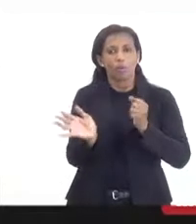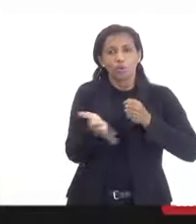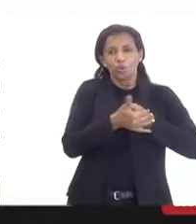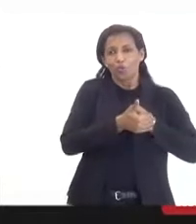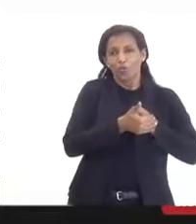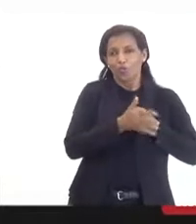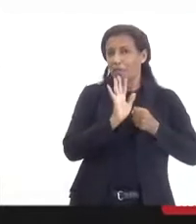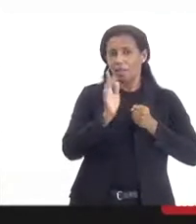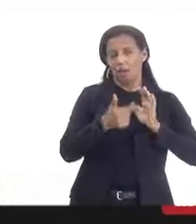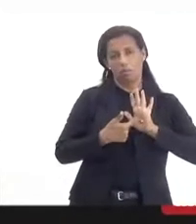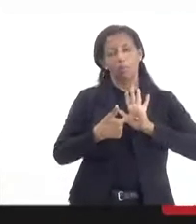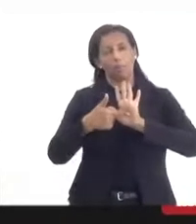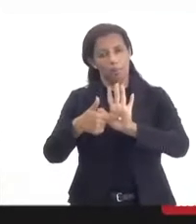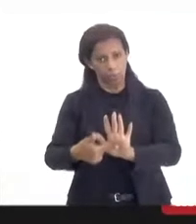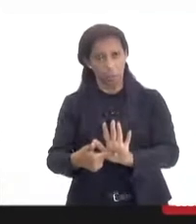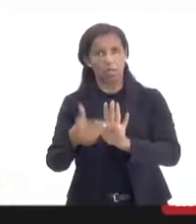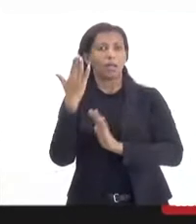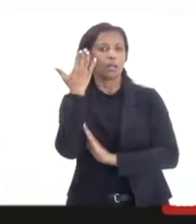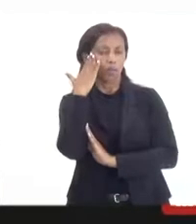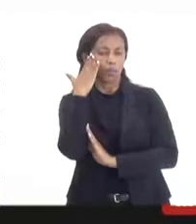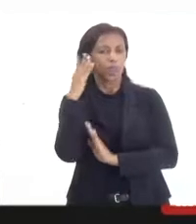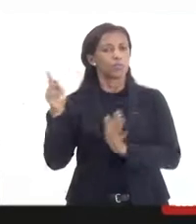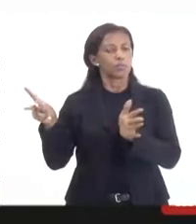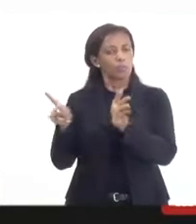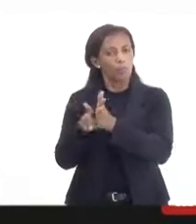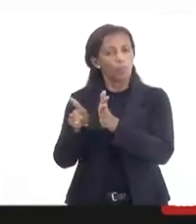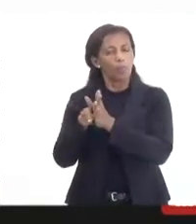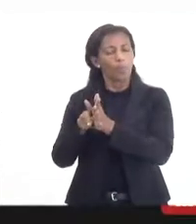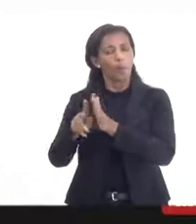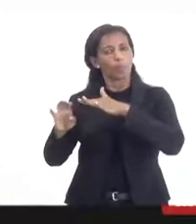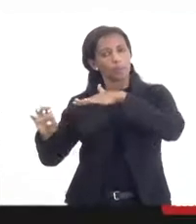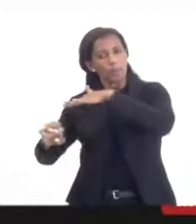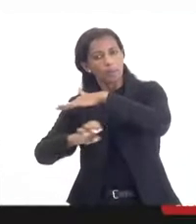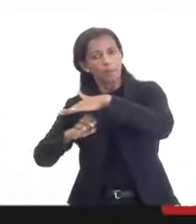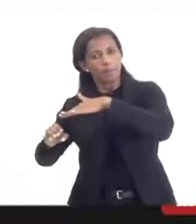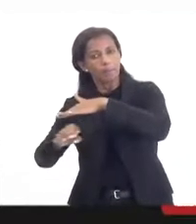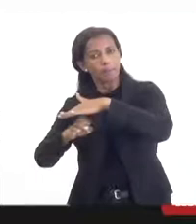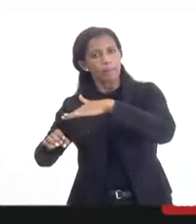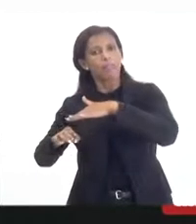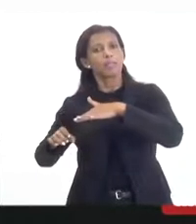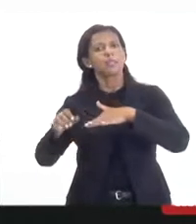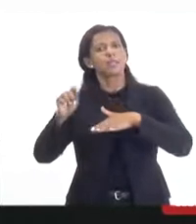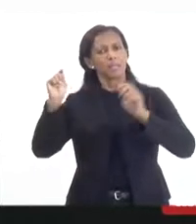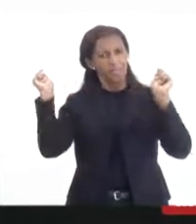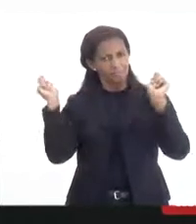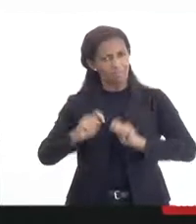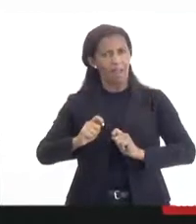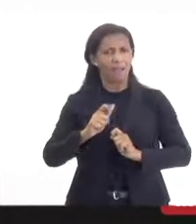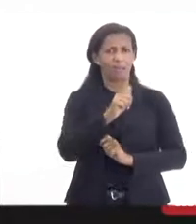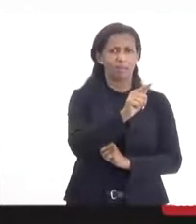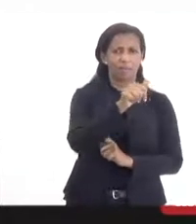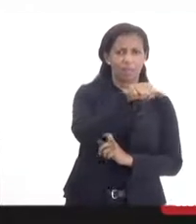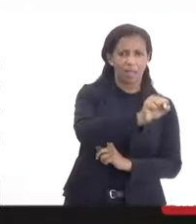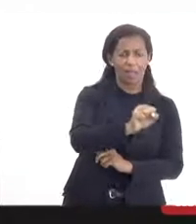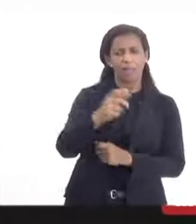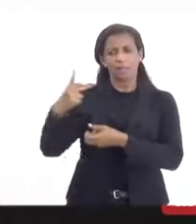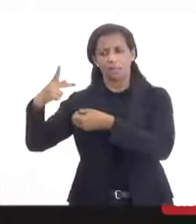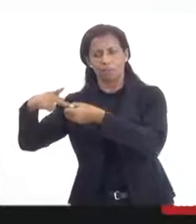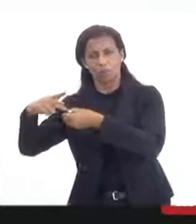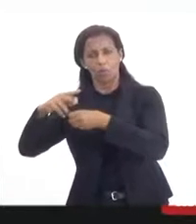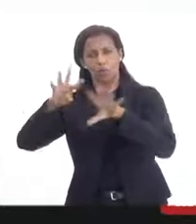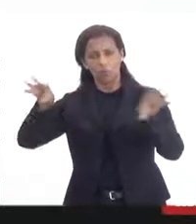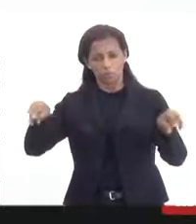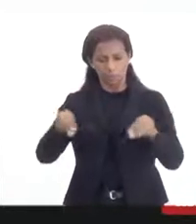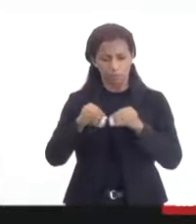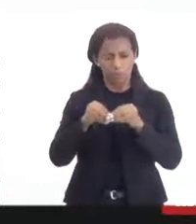porque era o entendimento da companhia que essas correntes poderiam ser misturadas, e é muito importante